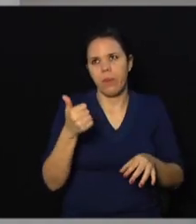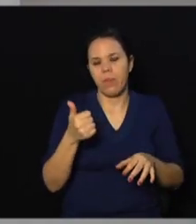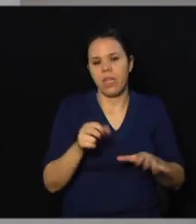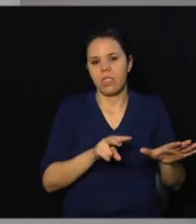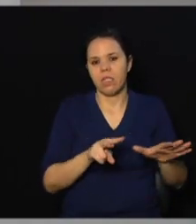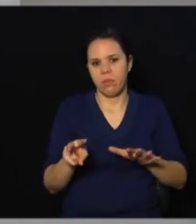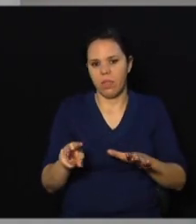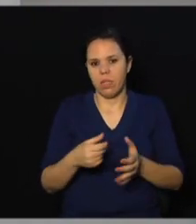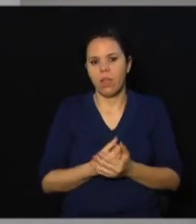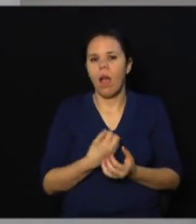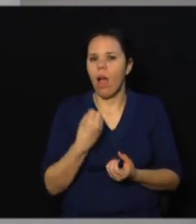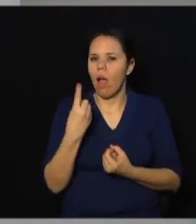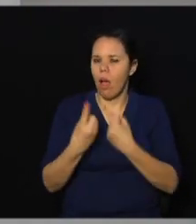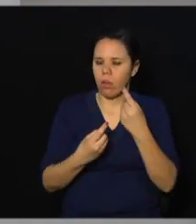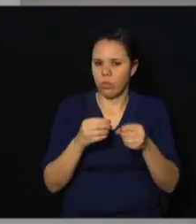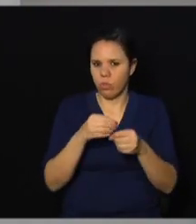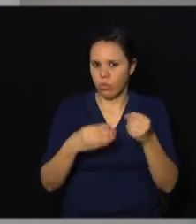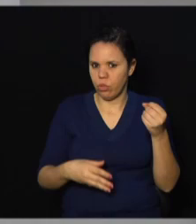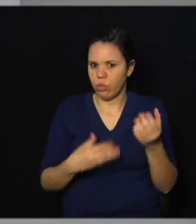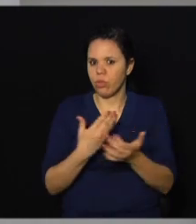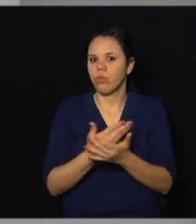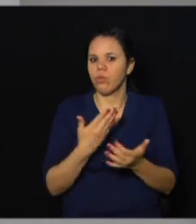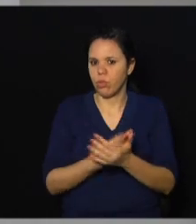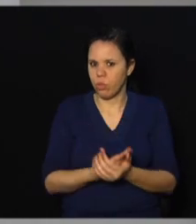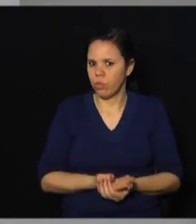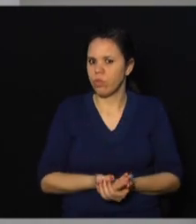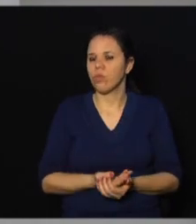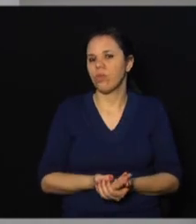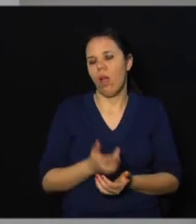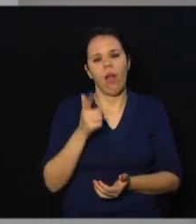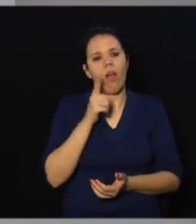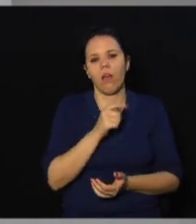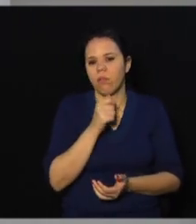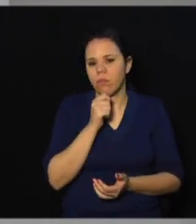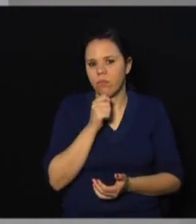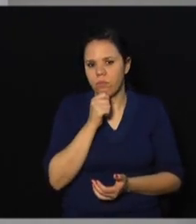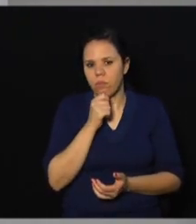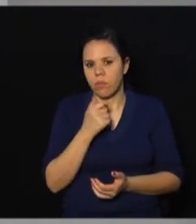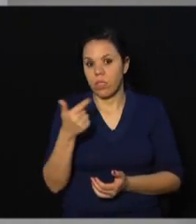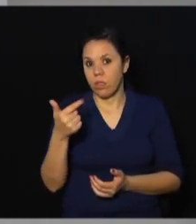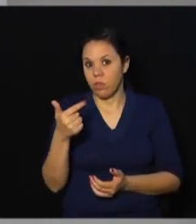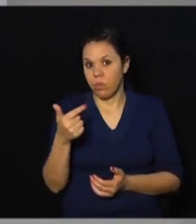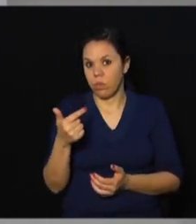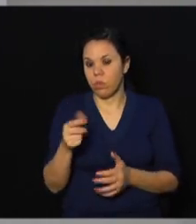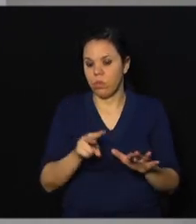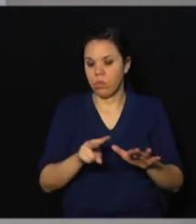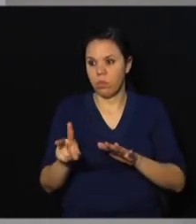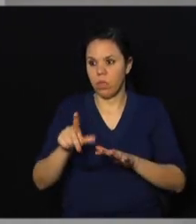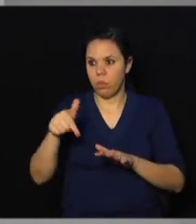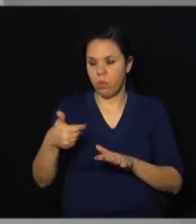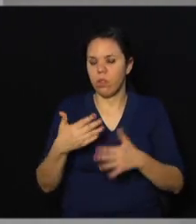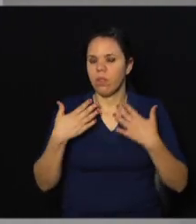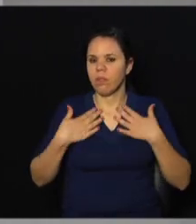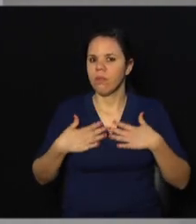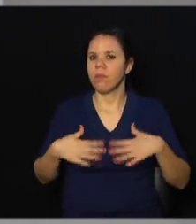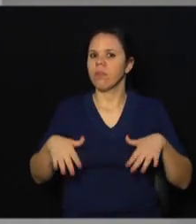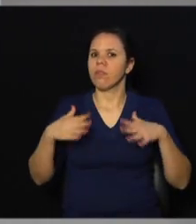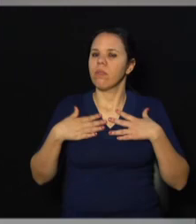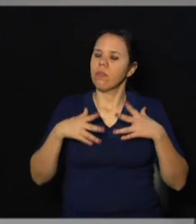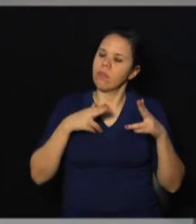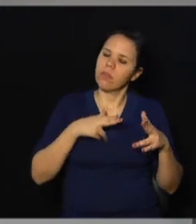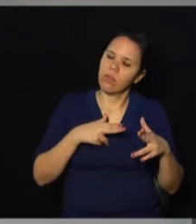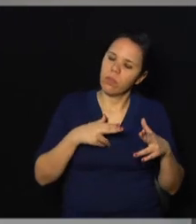a gente colocou alguns conteúdos que eu precisava estar estudando, que eu não tinha conseguido ainda. Na segunda semana é para eu descansar, dormir um